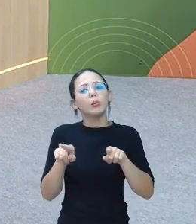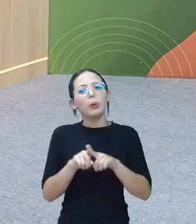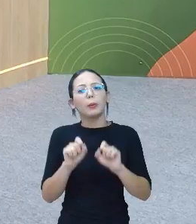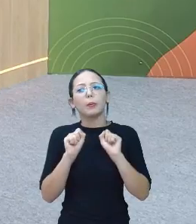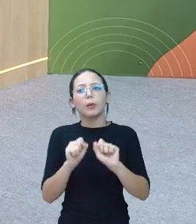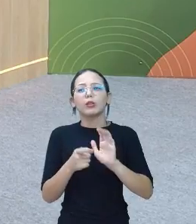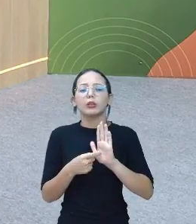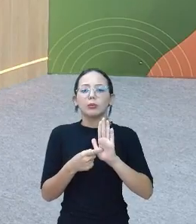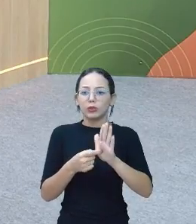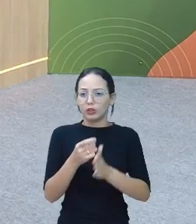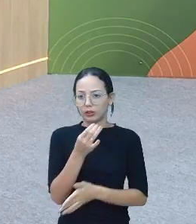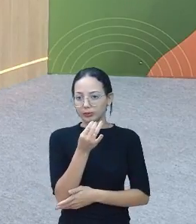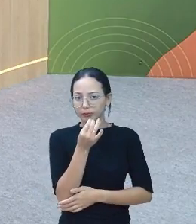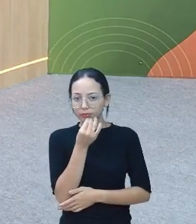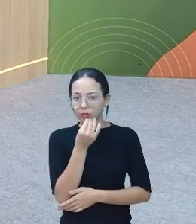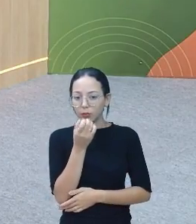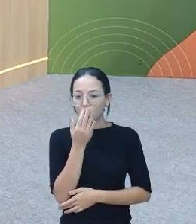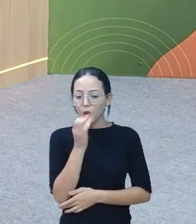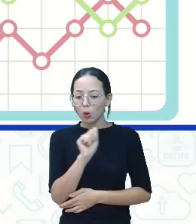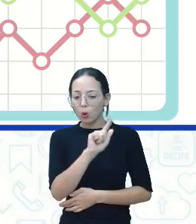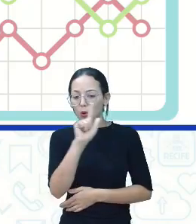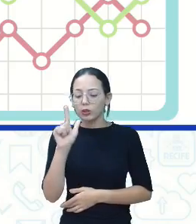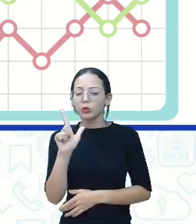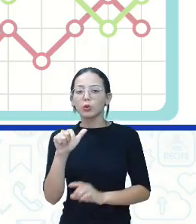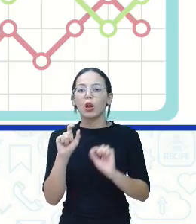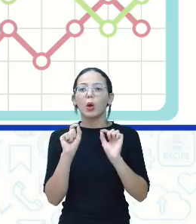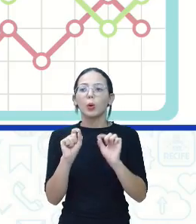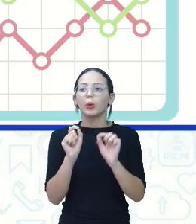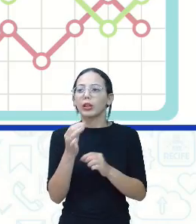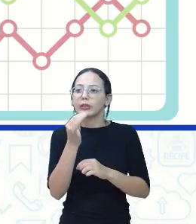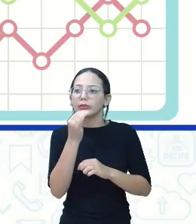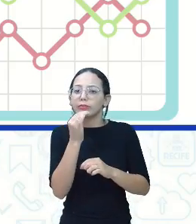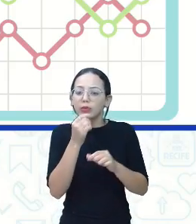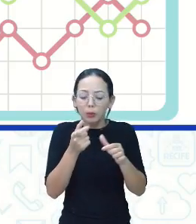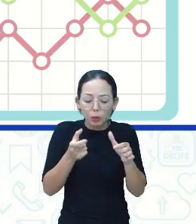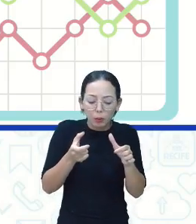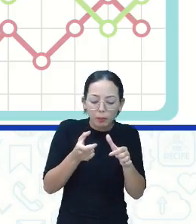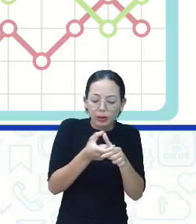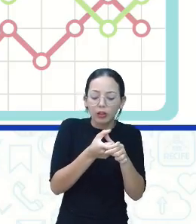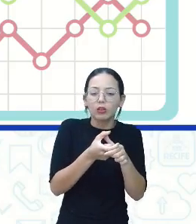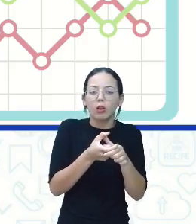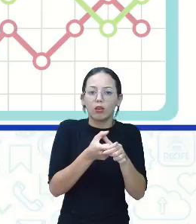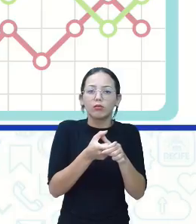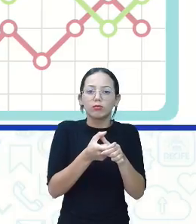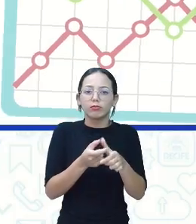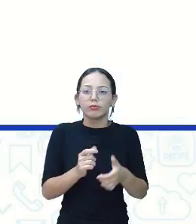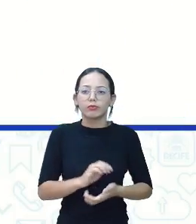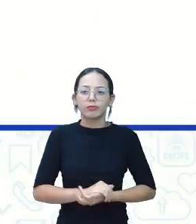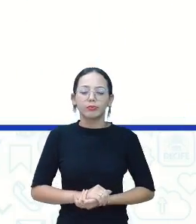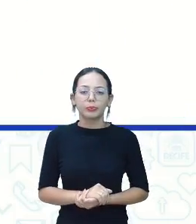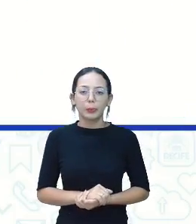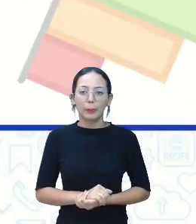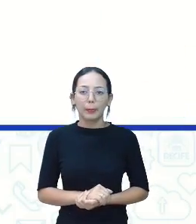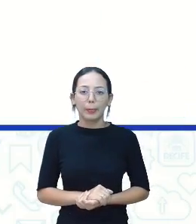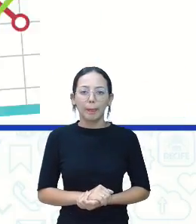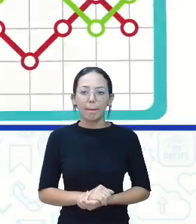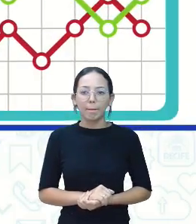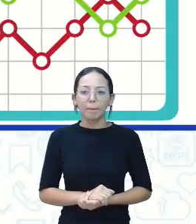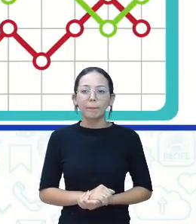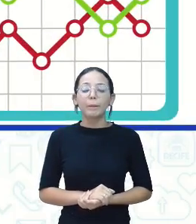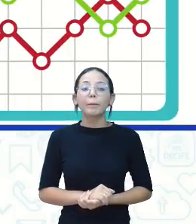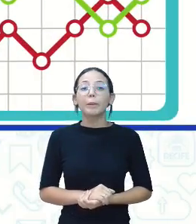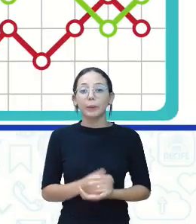seja, no caso ali, aquele azul é a menor fatia, ou seja, é a menor porção daquela situação que nós